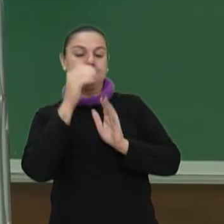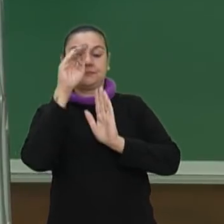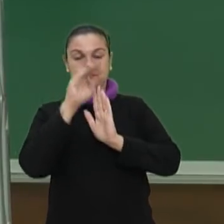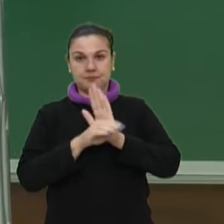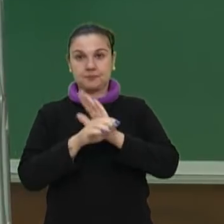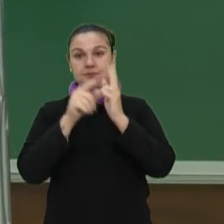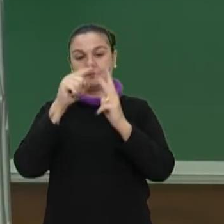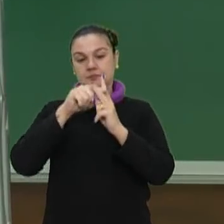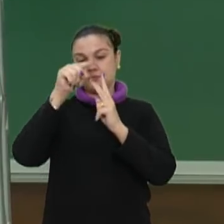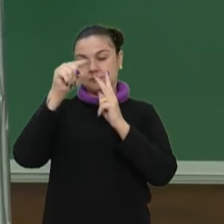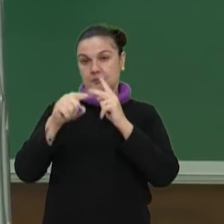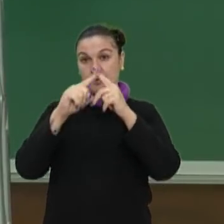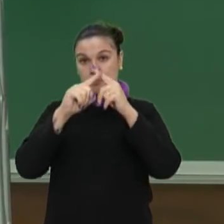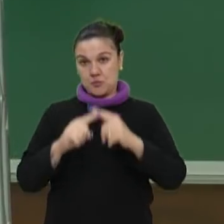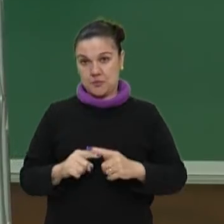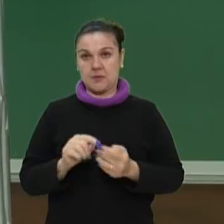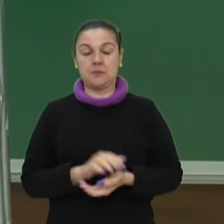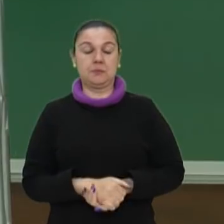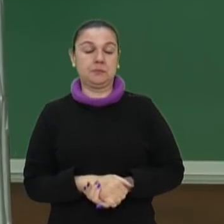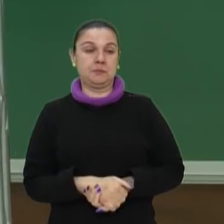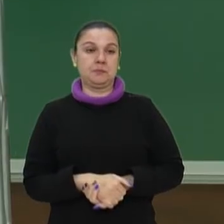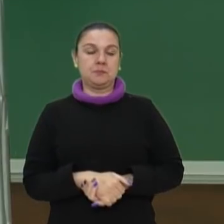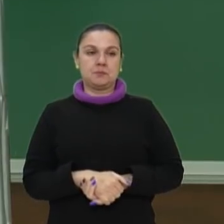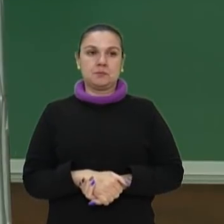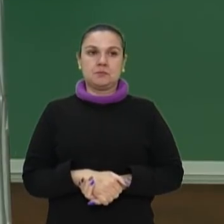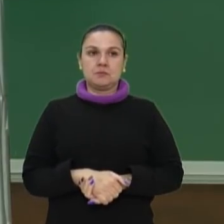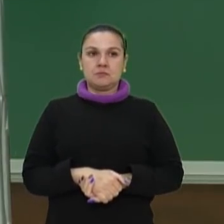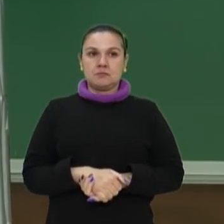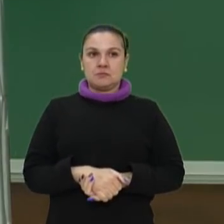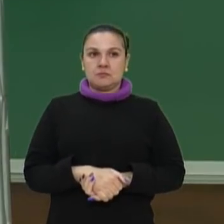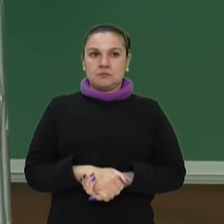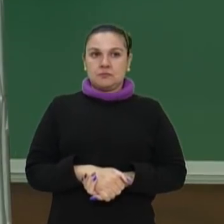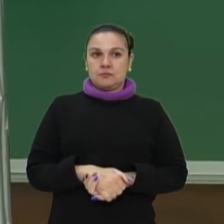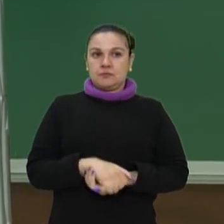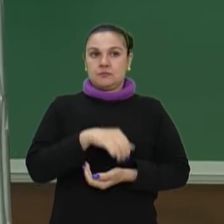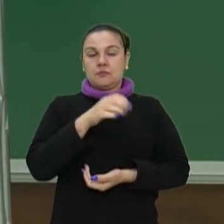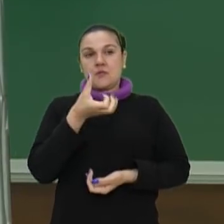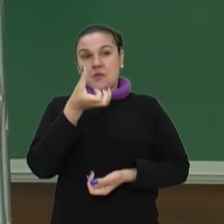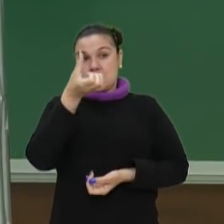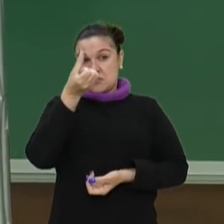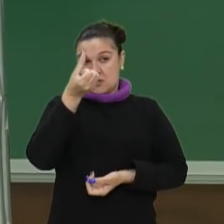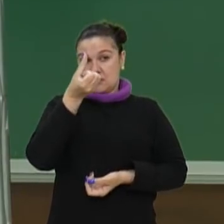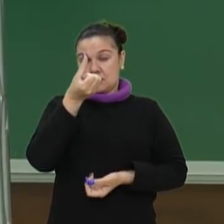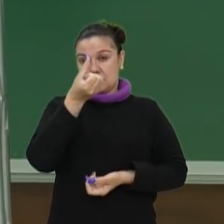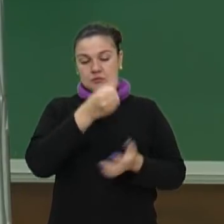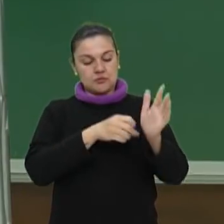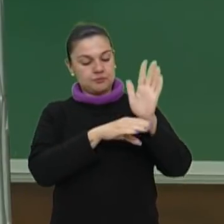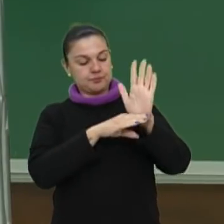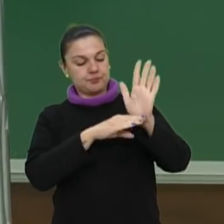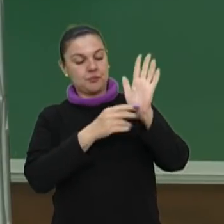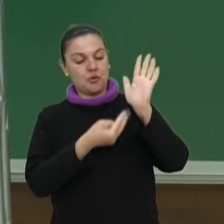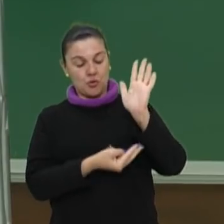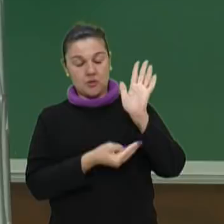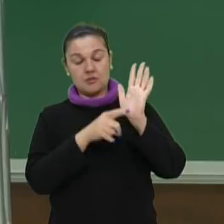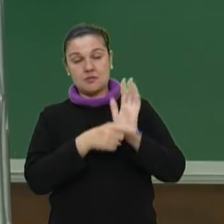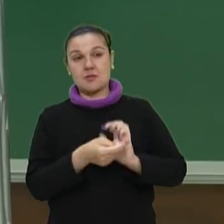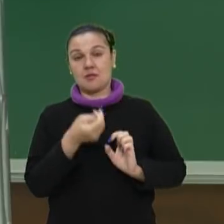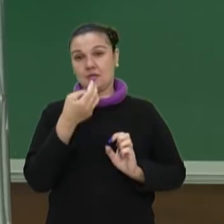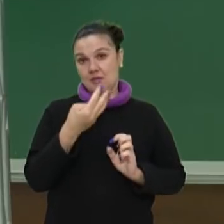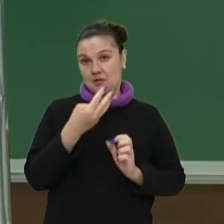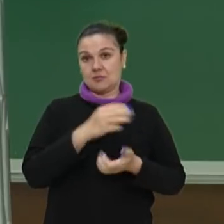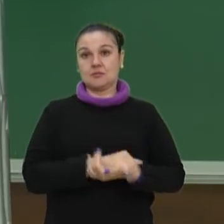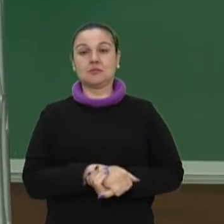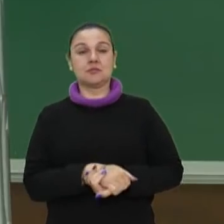as raízes da equação, tá? Bom, resolvendo isso, 5 mais 1 é 6, né? Então, 6 sobre 2, 6 divididos por 2